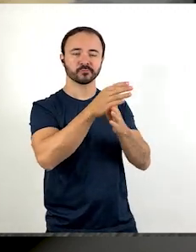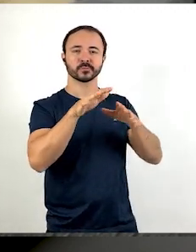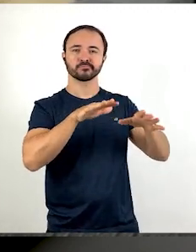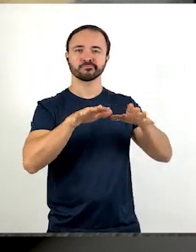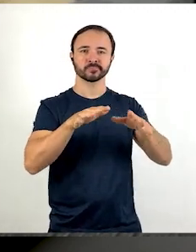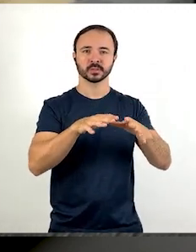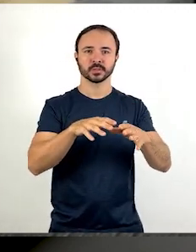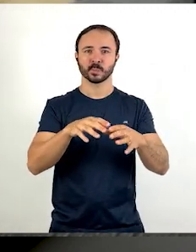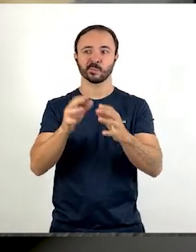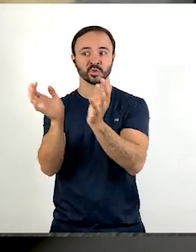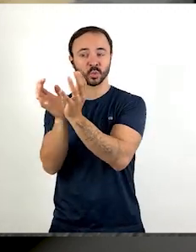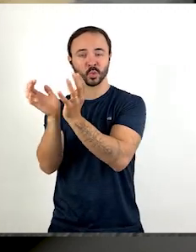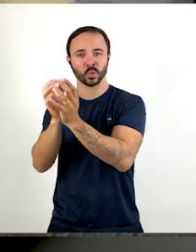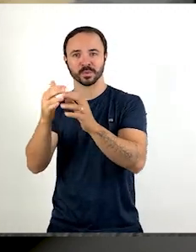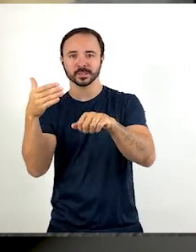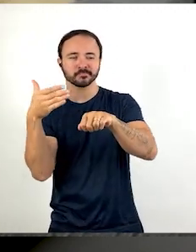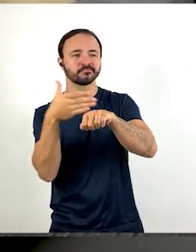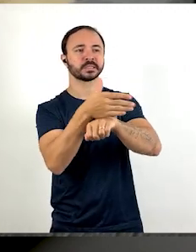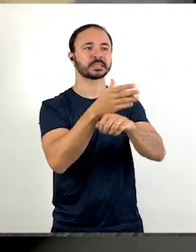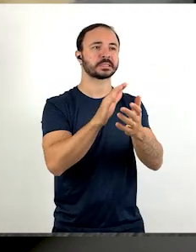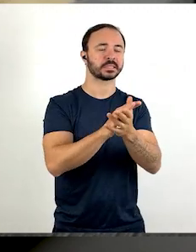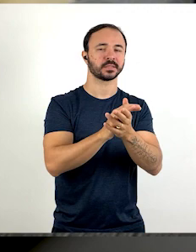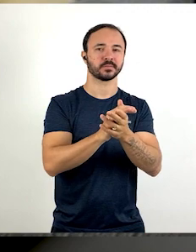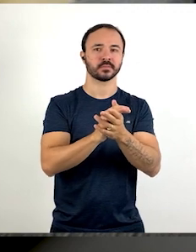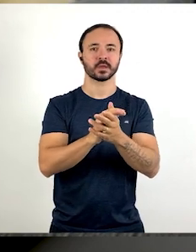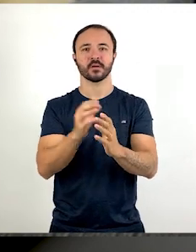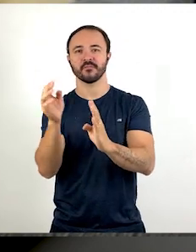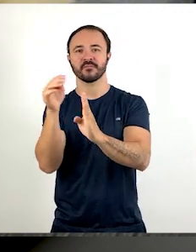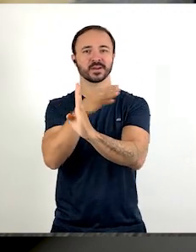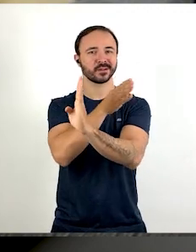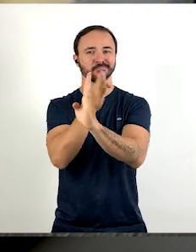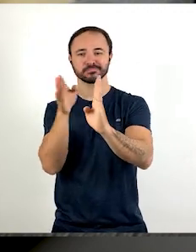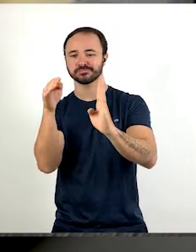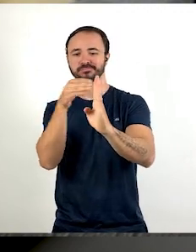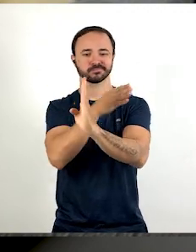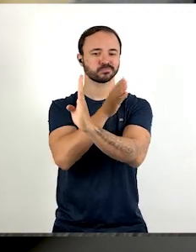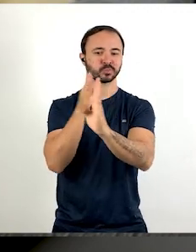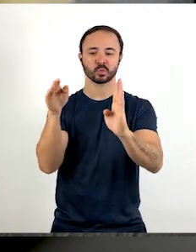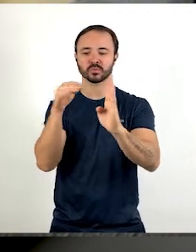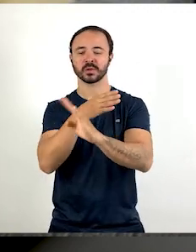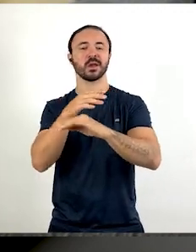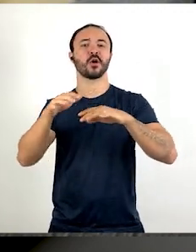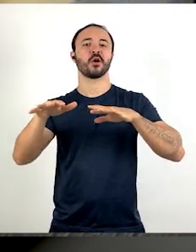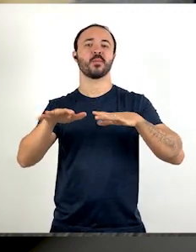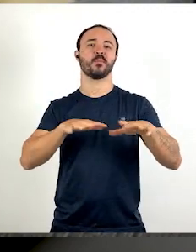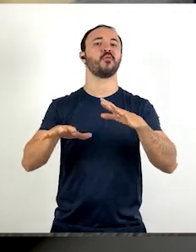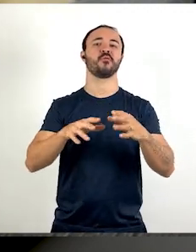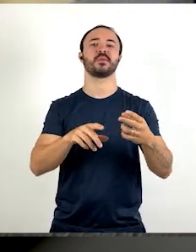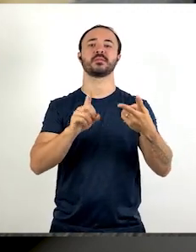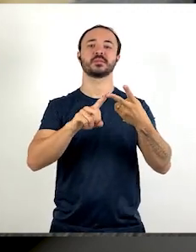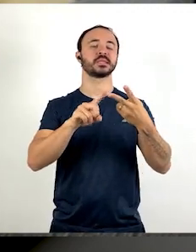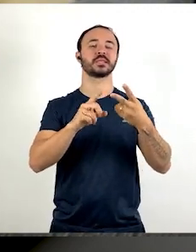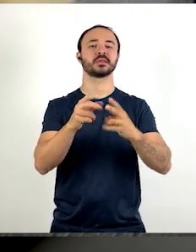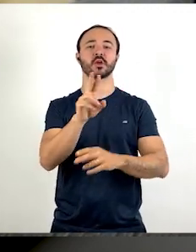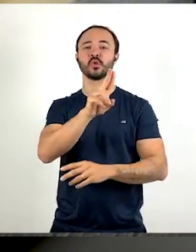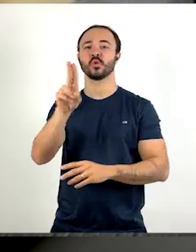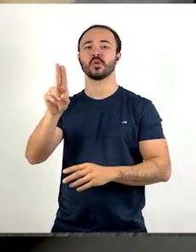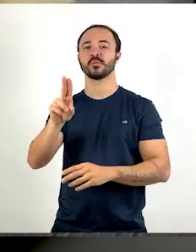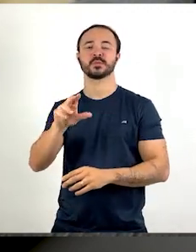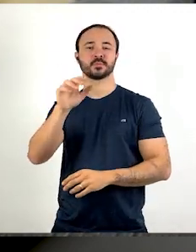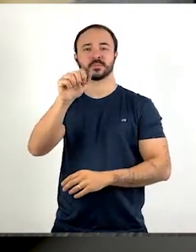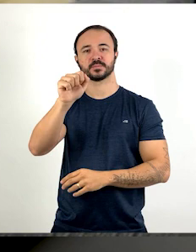é variável, fazendo um movimento de vai e vem, a corrente elétrica é denominada